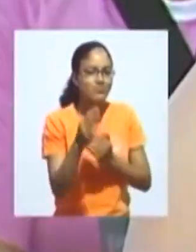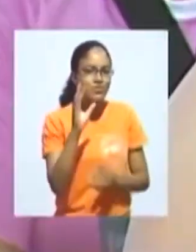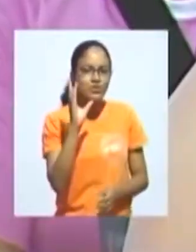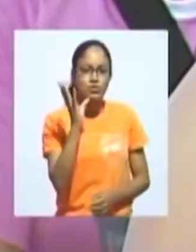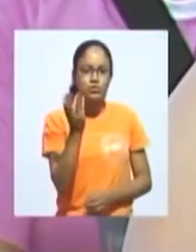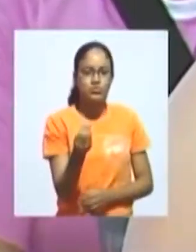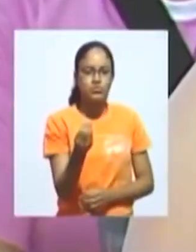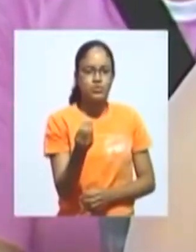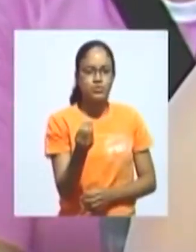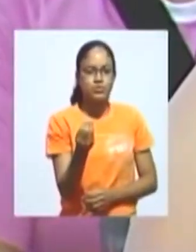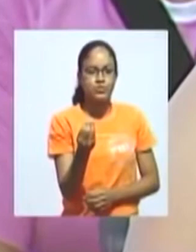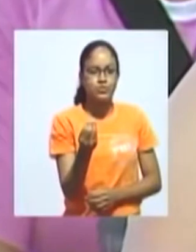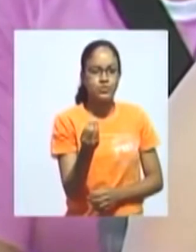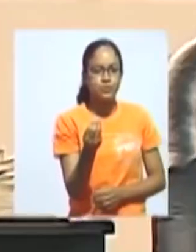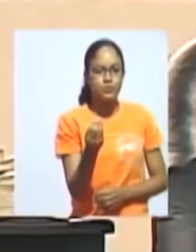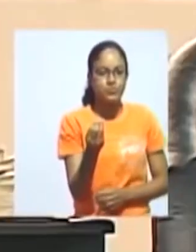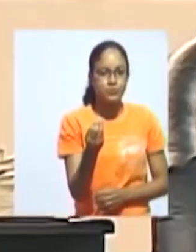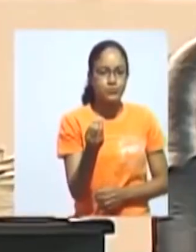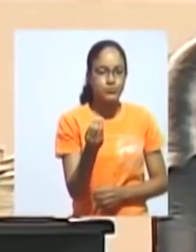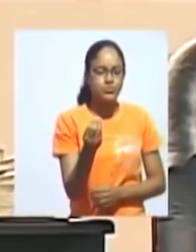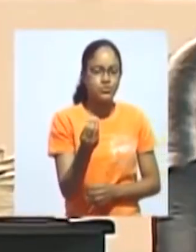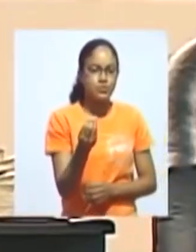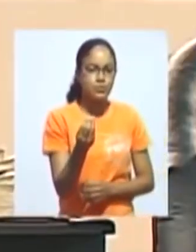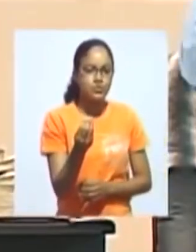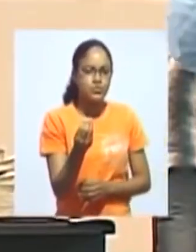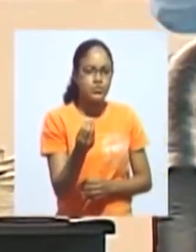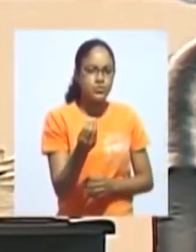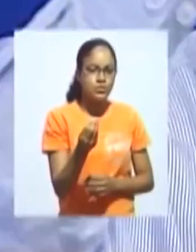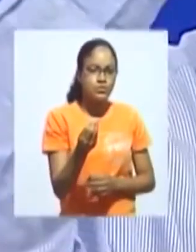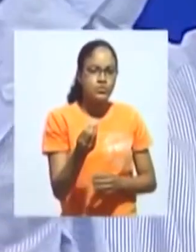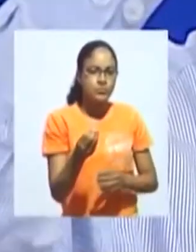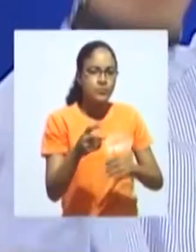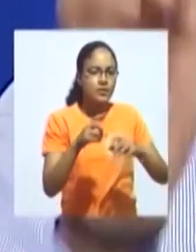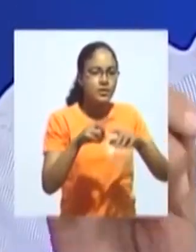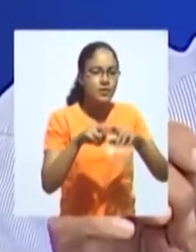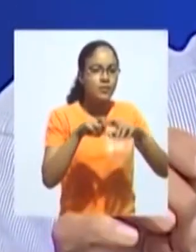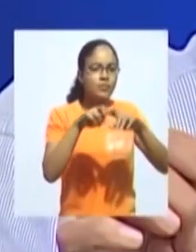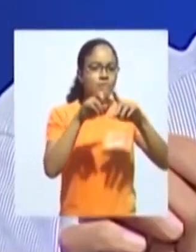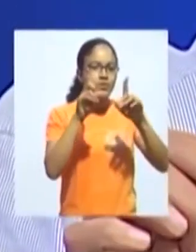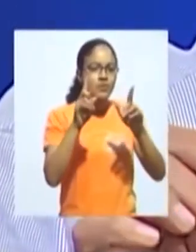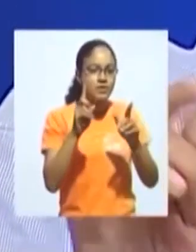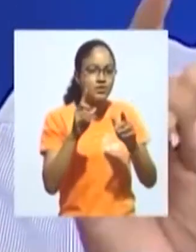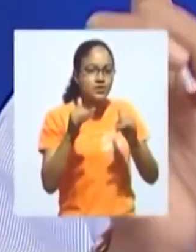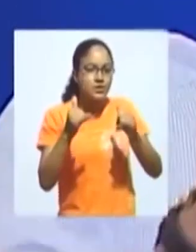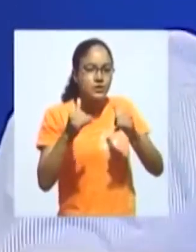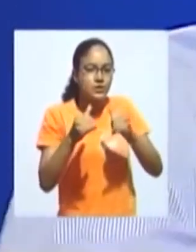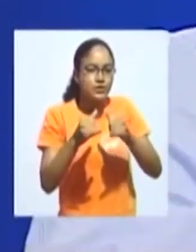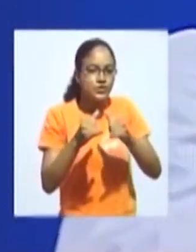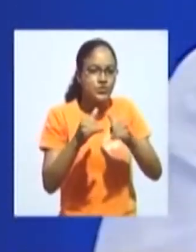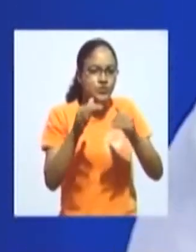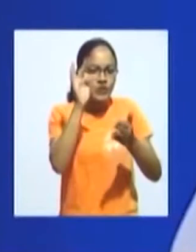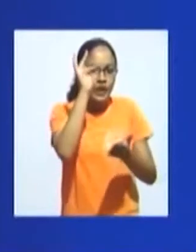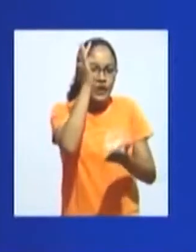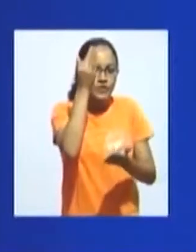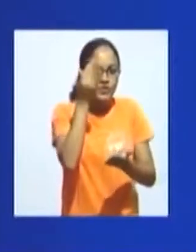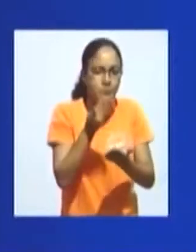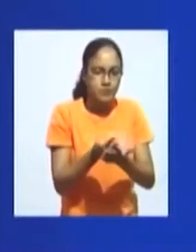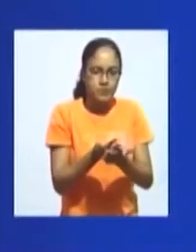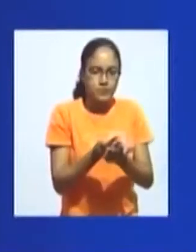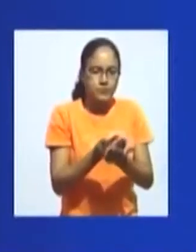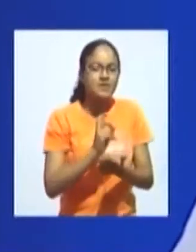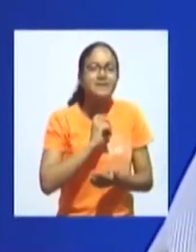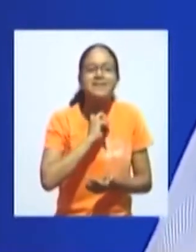Você perde o autodomínio, mas sobra a fé. Essa